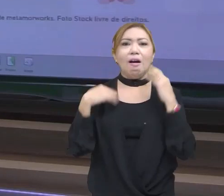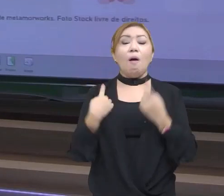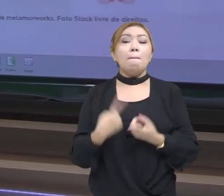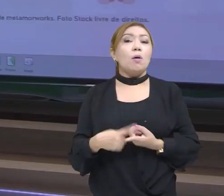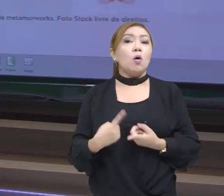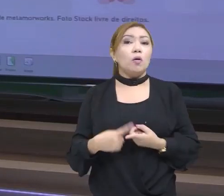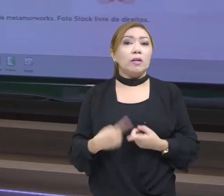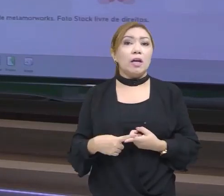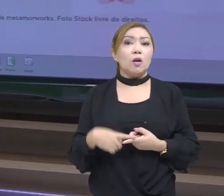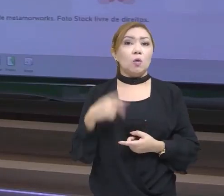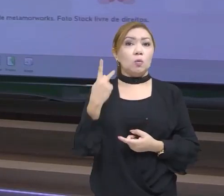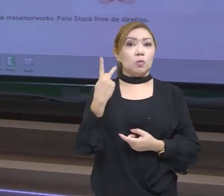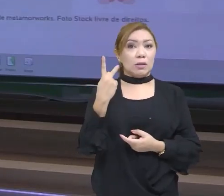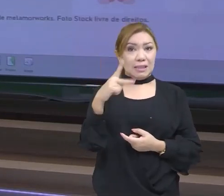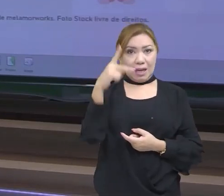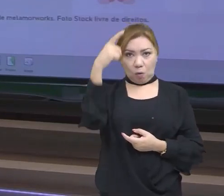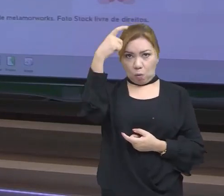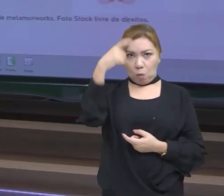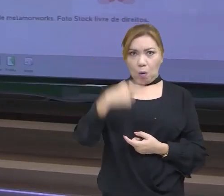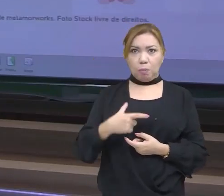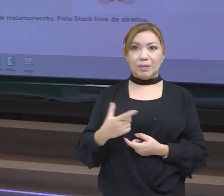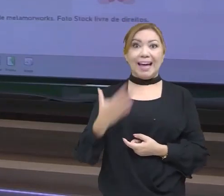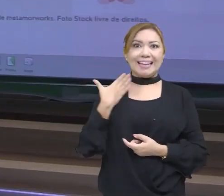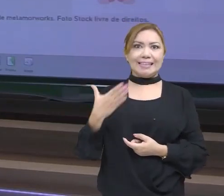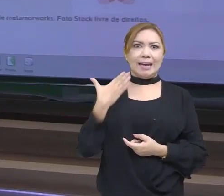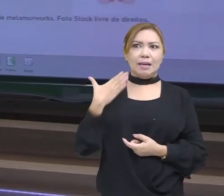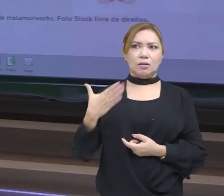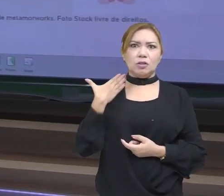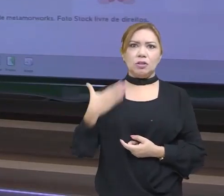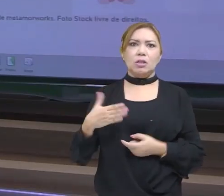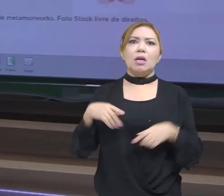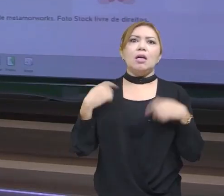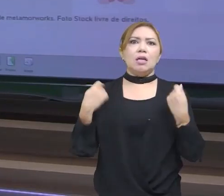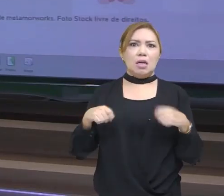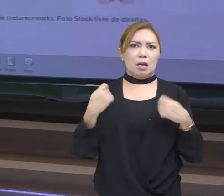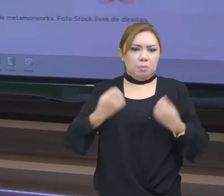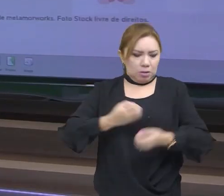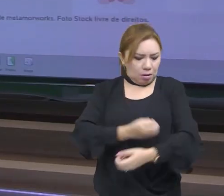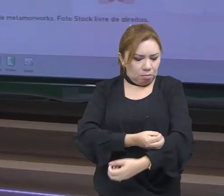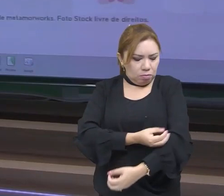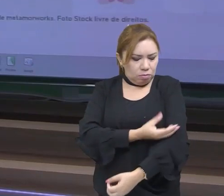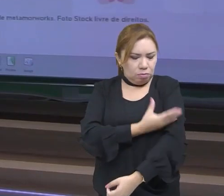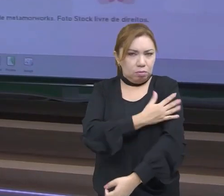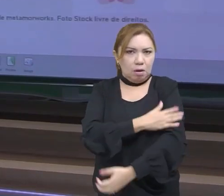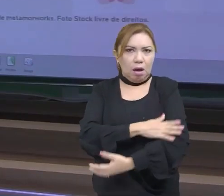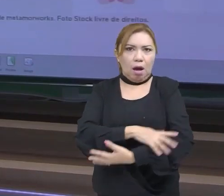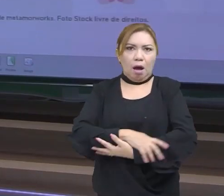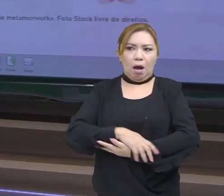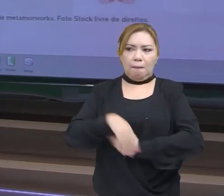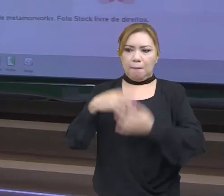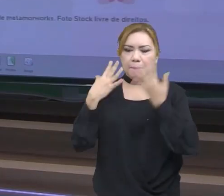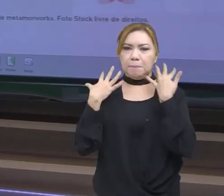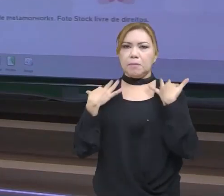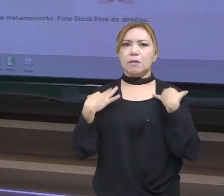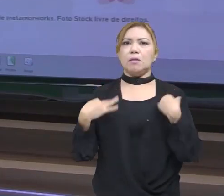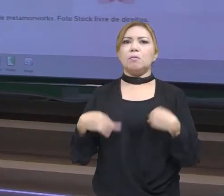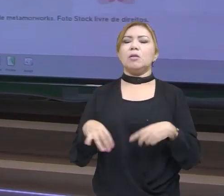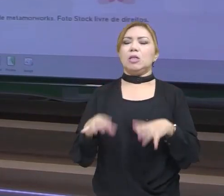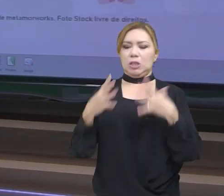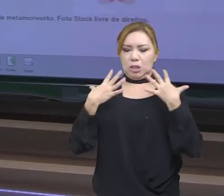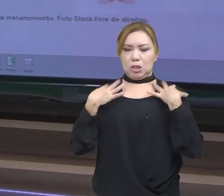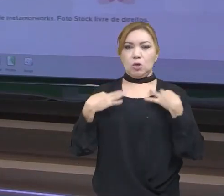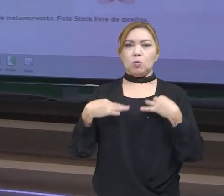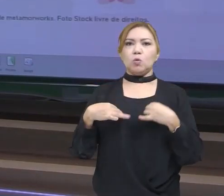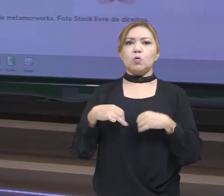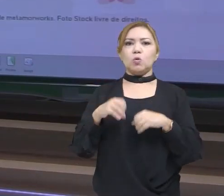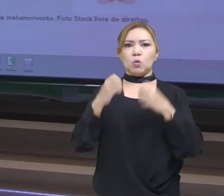corpo se sentir aquecido e ele precisa de algo para que a temperatura dele baixe. Então, o suor, ele ajuda a controlar